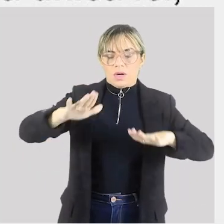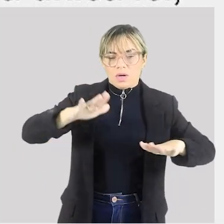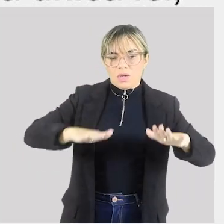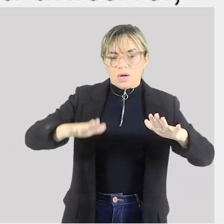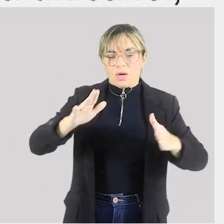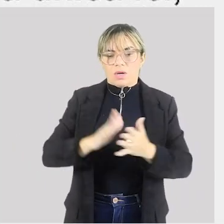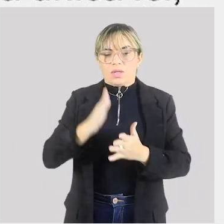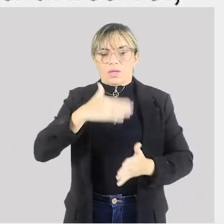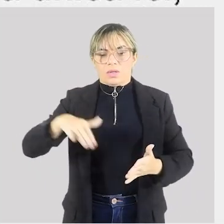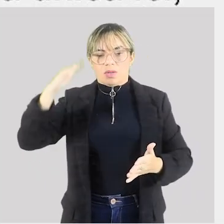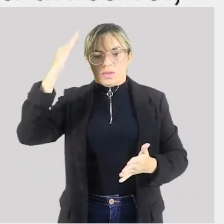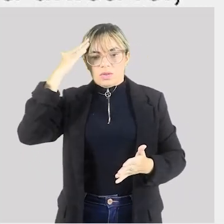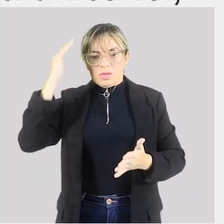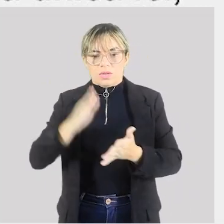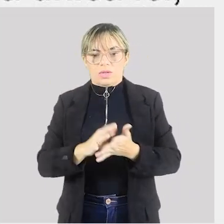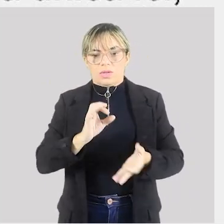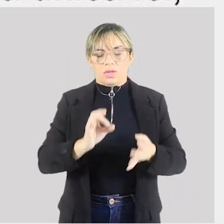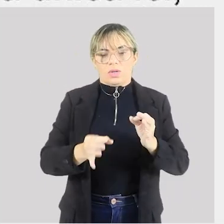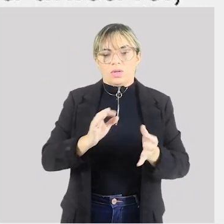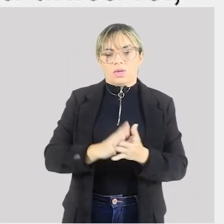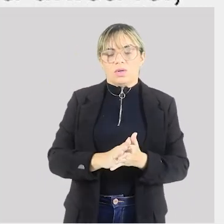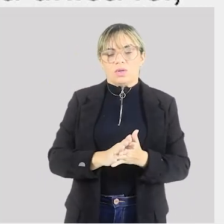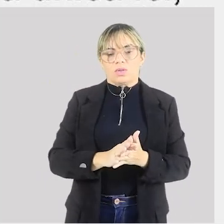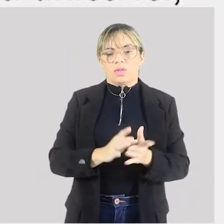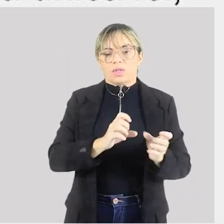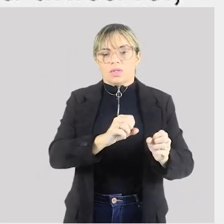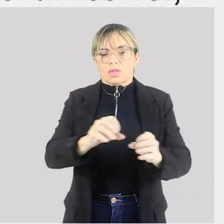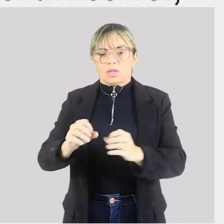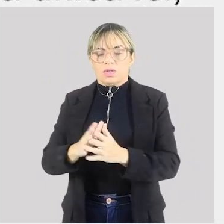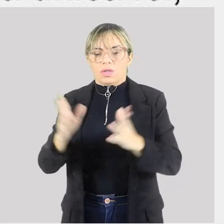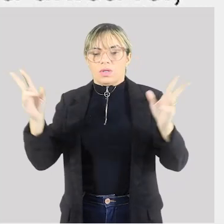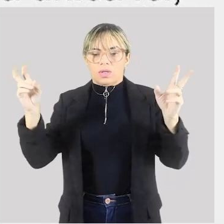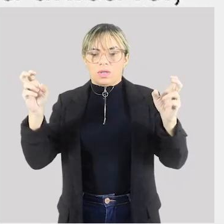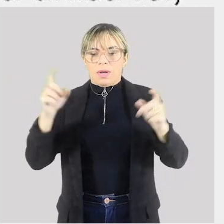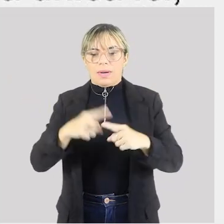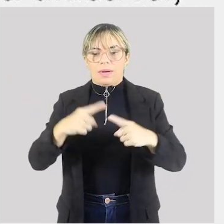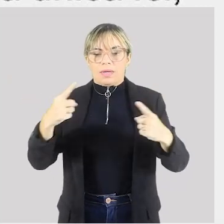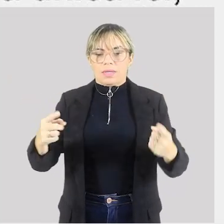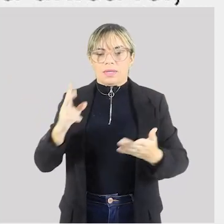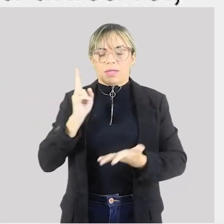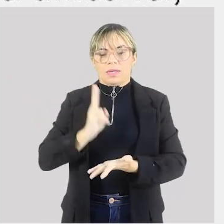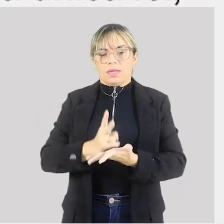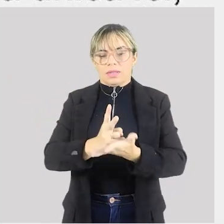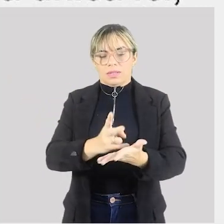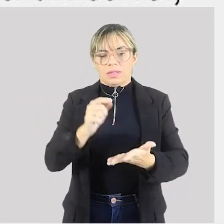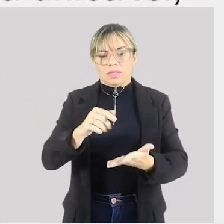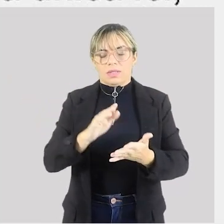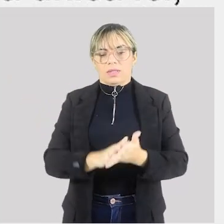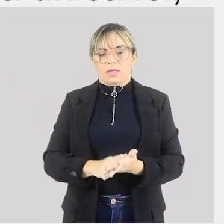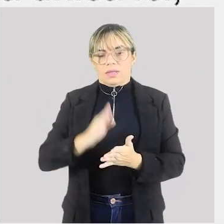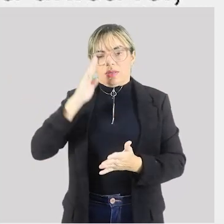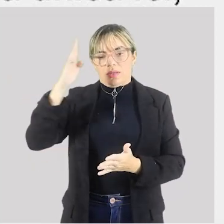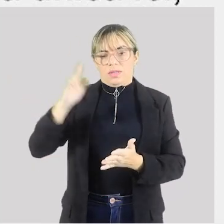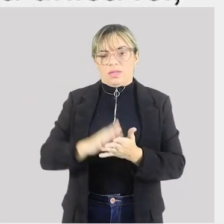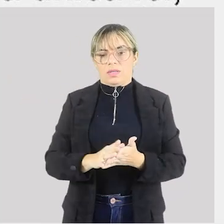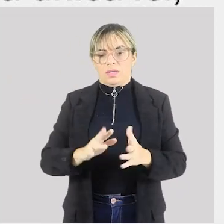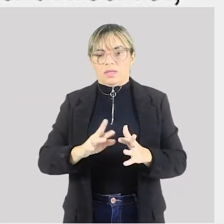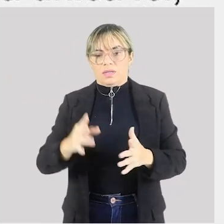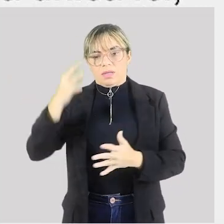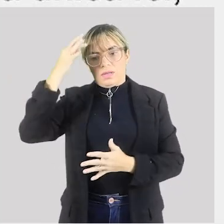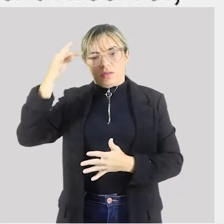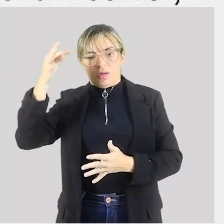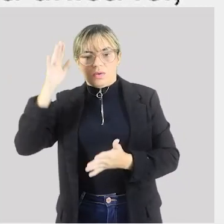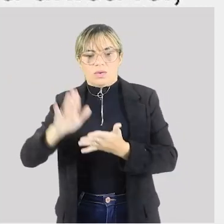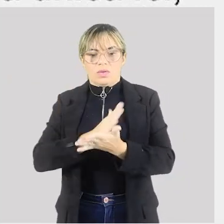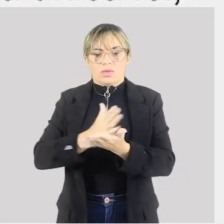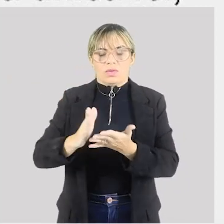dada pelo jurista ou doutrinador do tema. Contudo, sempre há de ser destacado, indiferentemente da